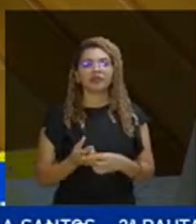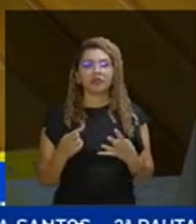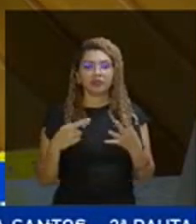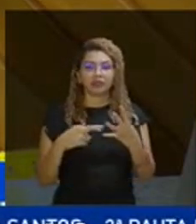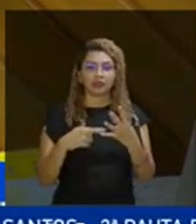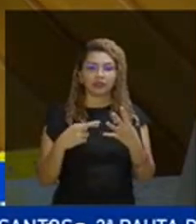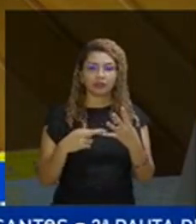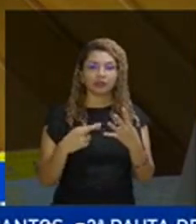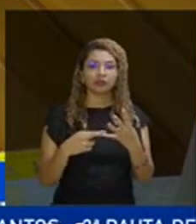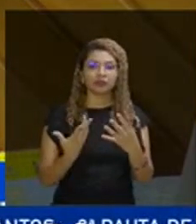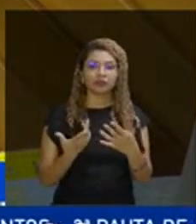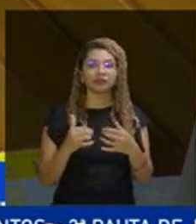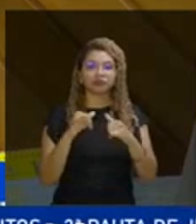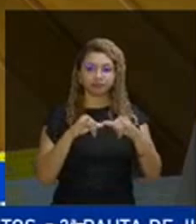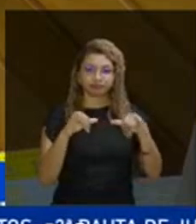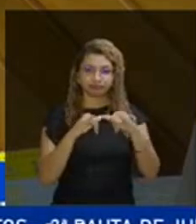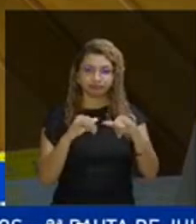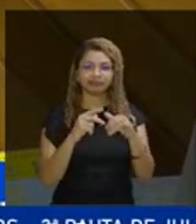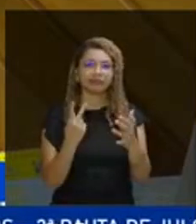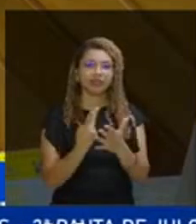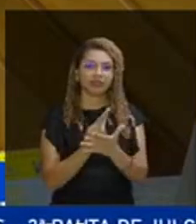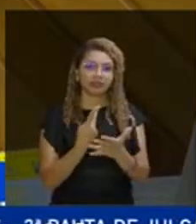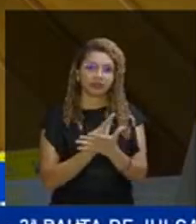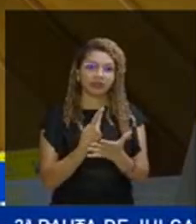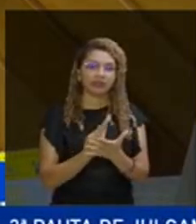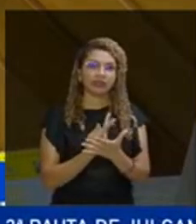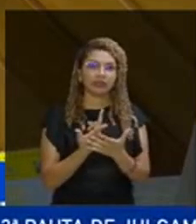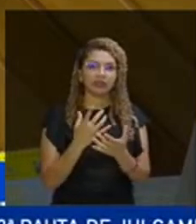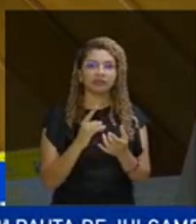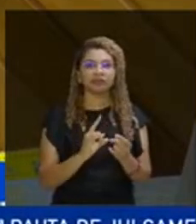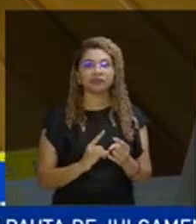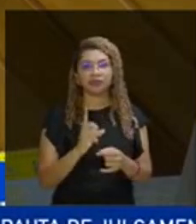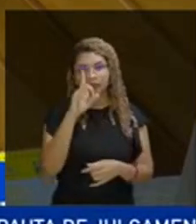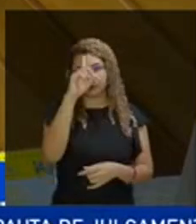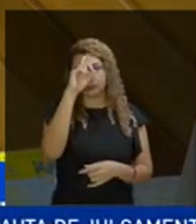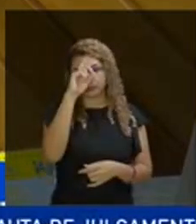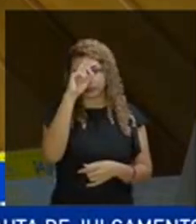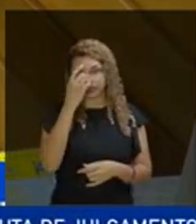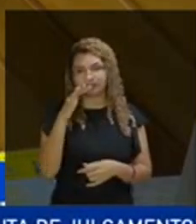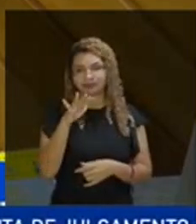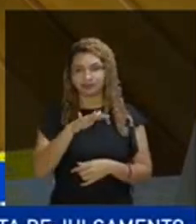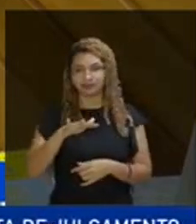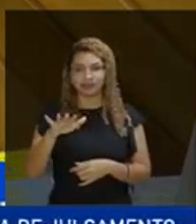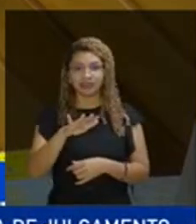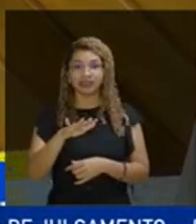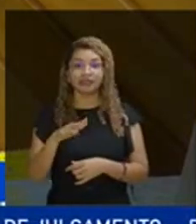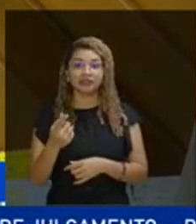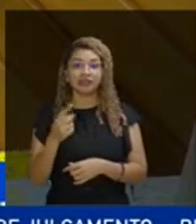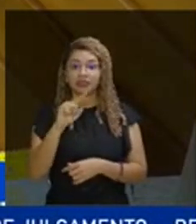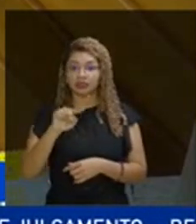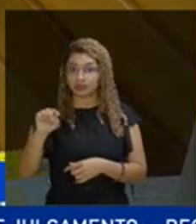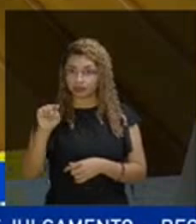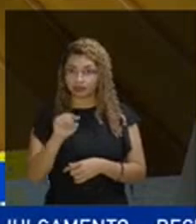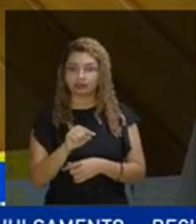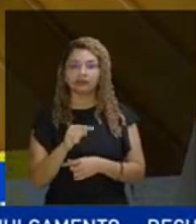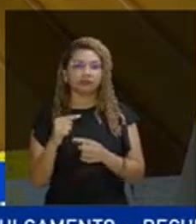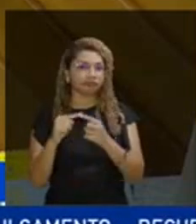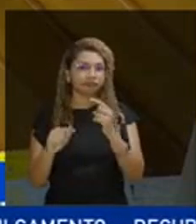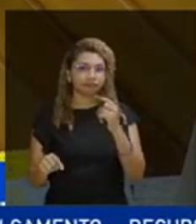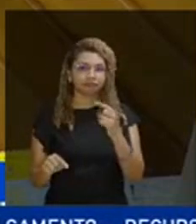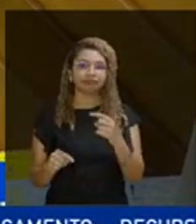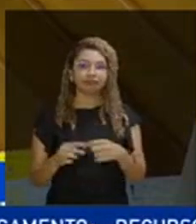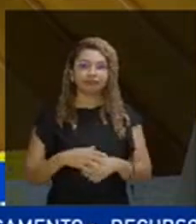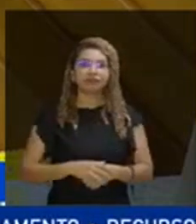recurso, representação, propaganda irregular, bem público, hospital, gravações em ambiente não restrito, licitude, provimento. Então, desta